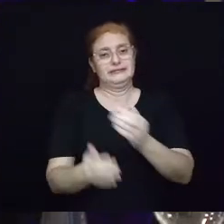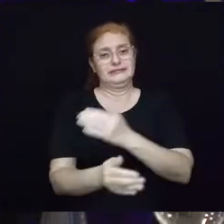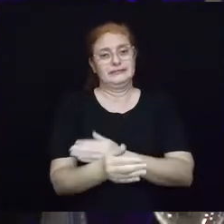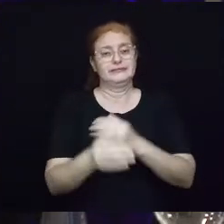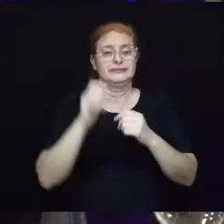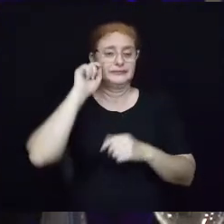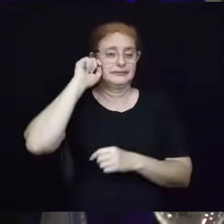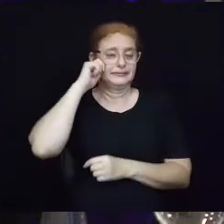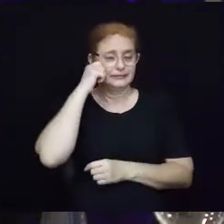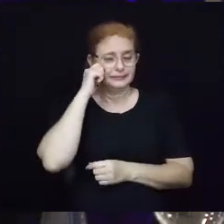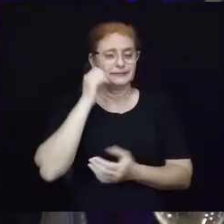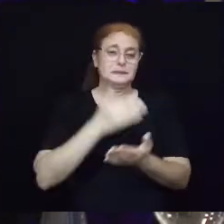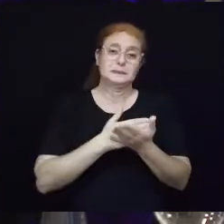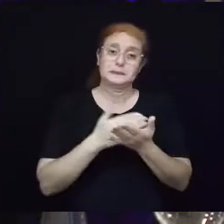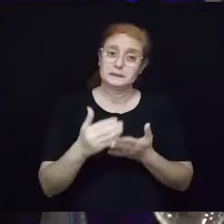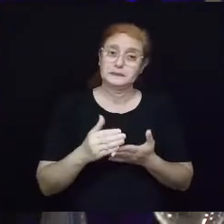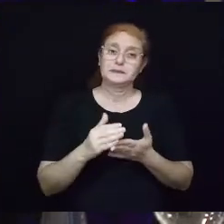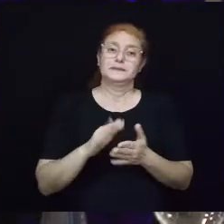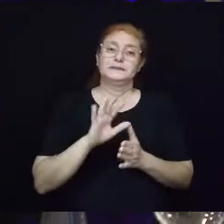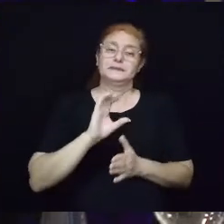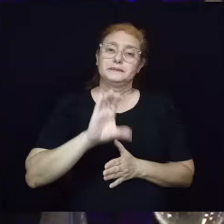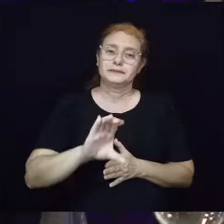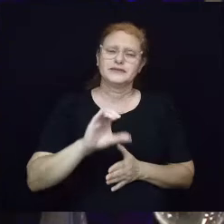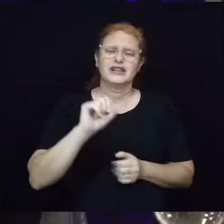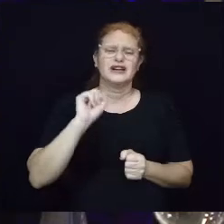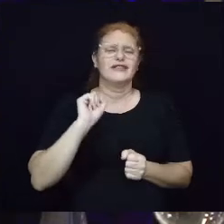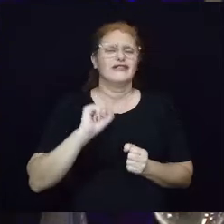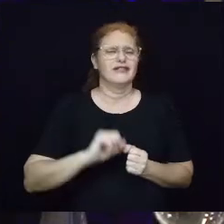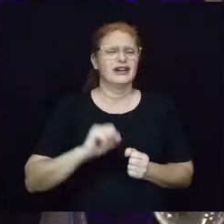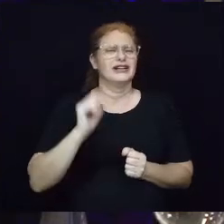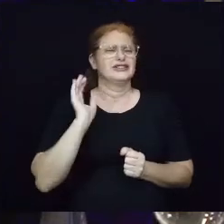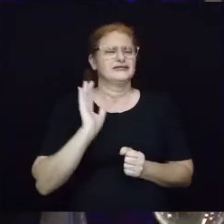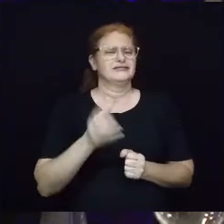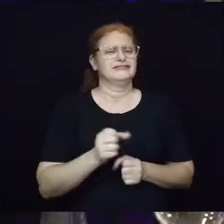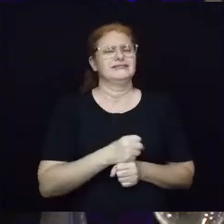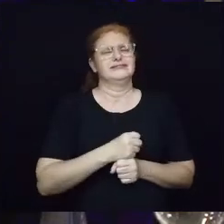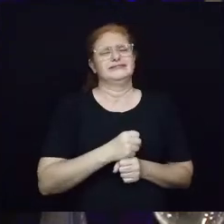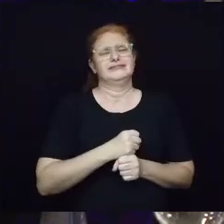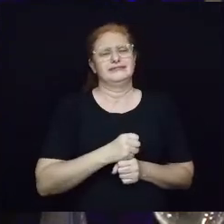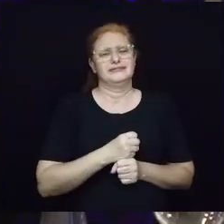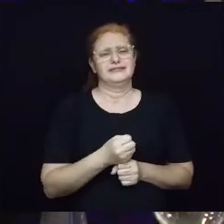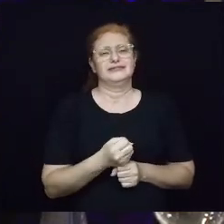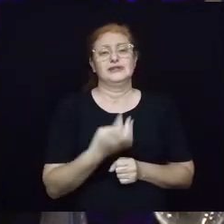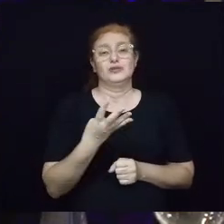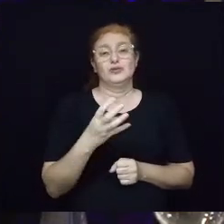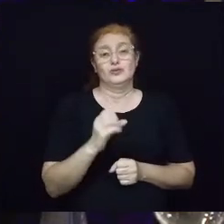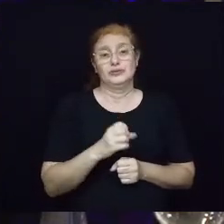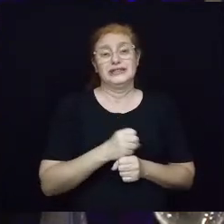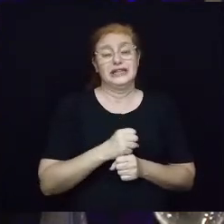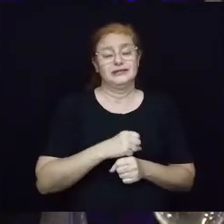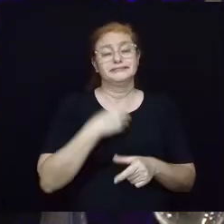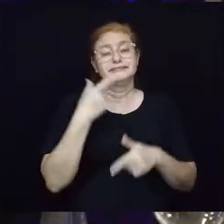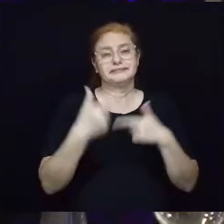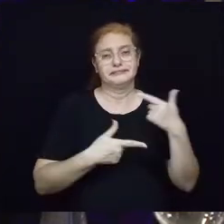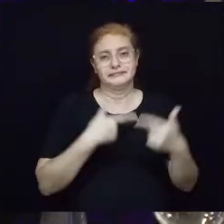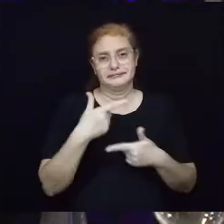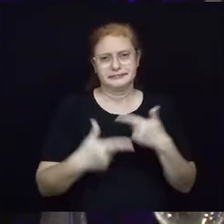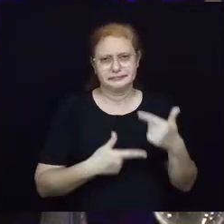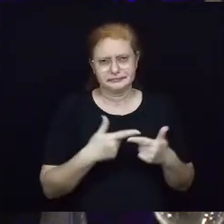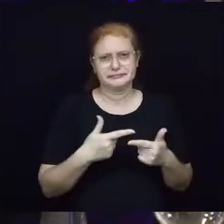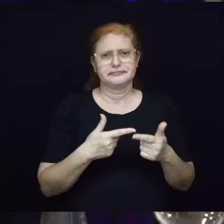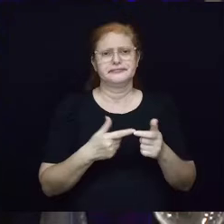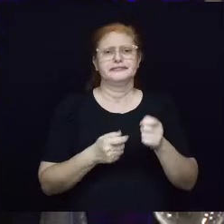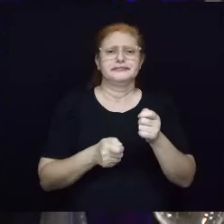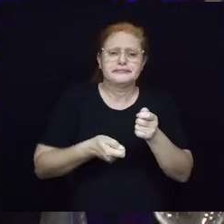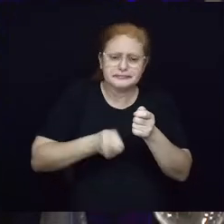Bom, começando assim, já faz muito tempo, então tem praticamente 40 anos de trabalho, de